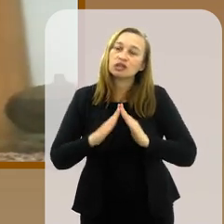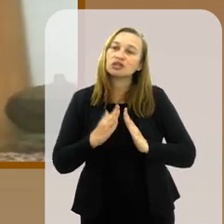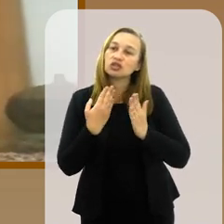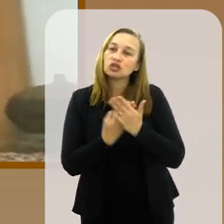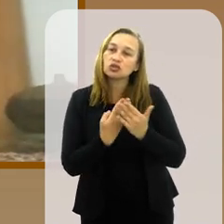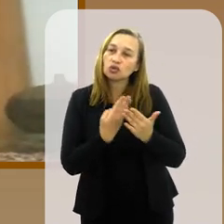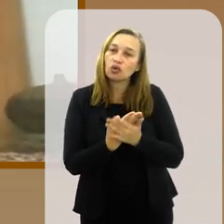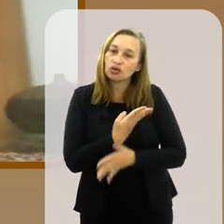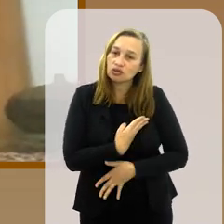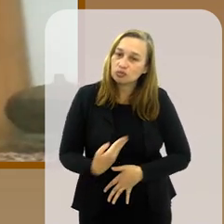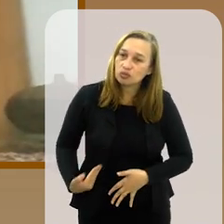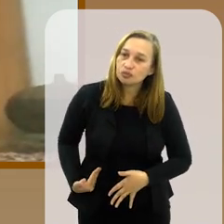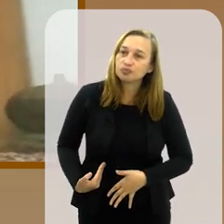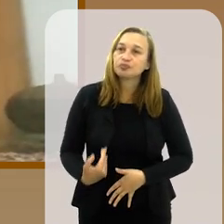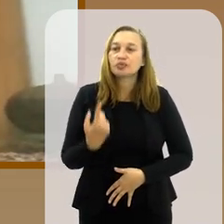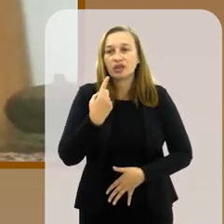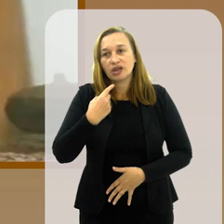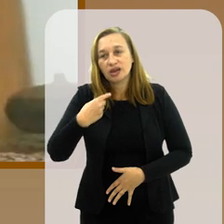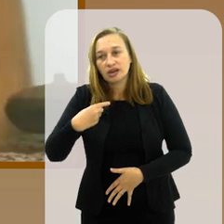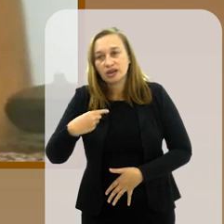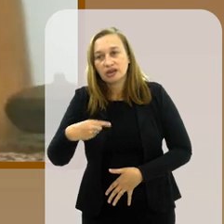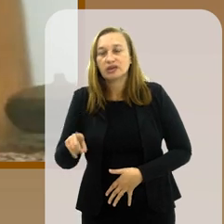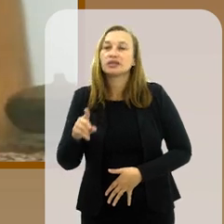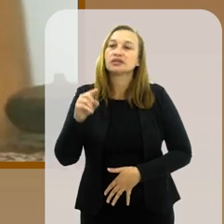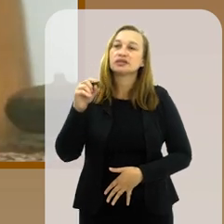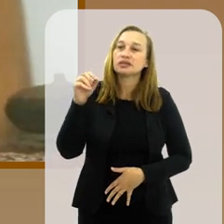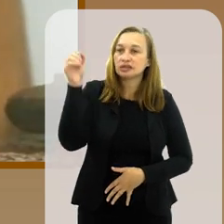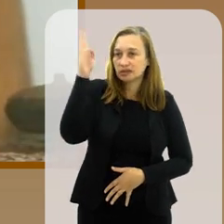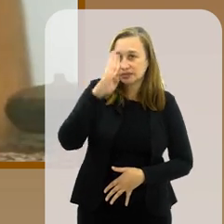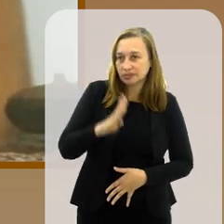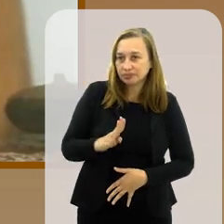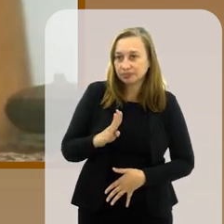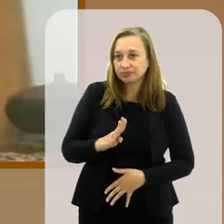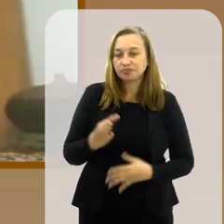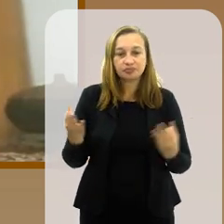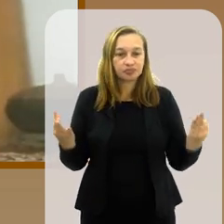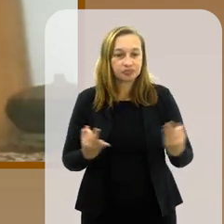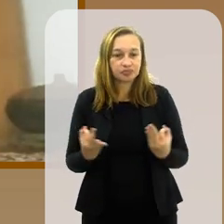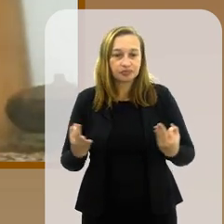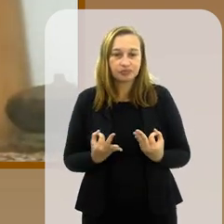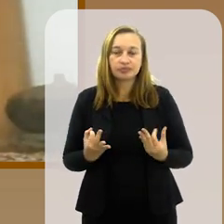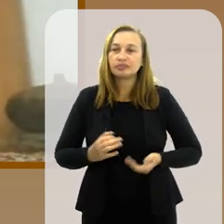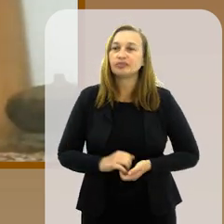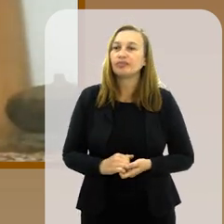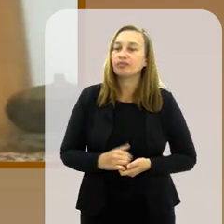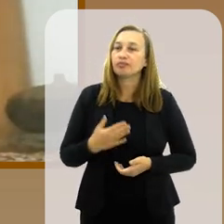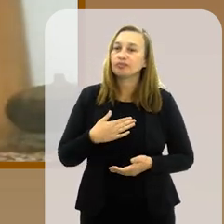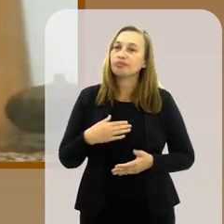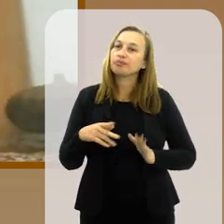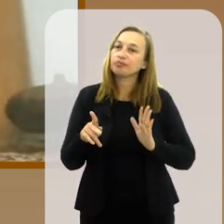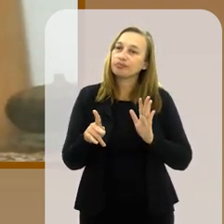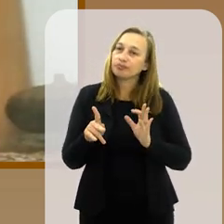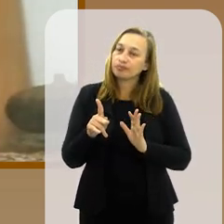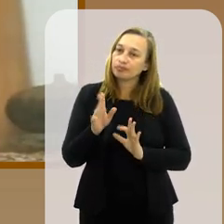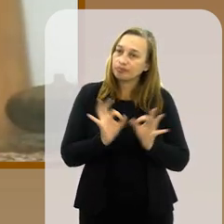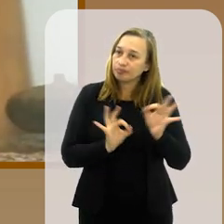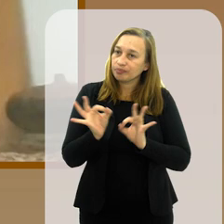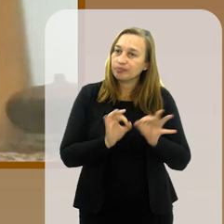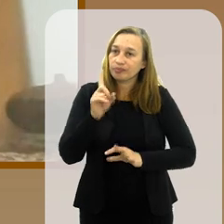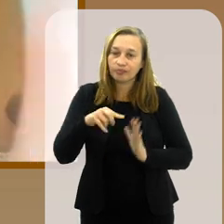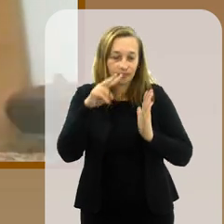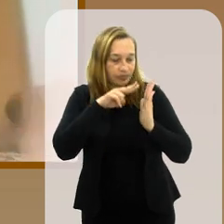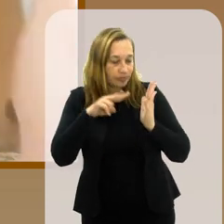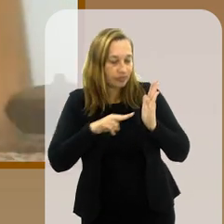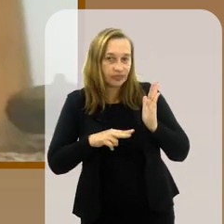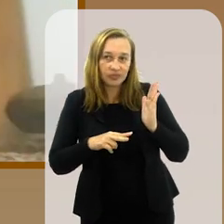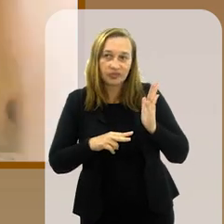envolver com as escolas públicas, eu acho que é a saída para o Brasil, escolas de excelência. E o meu projeto é